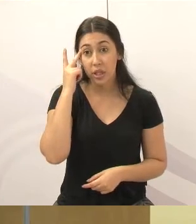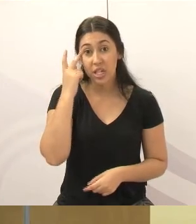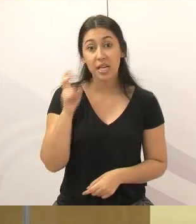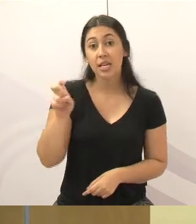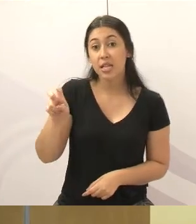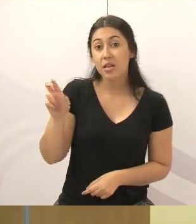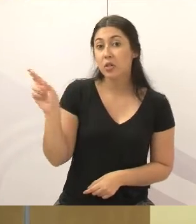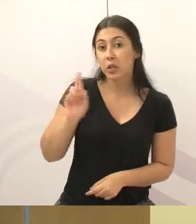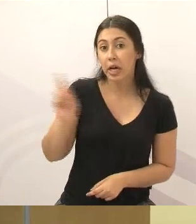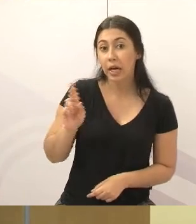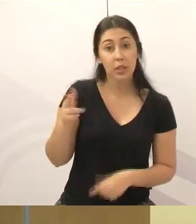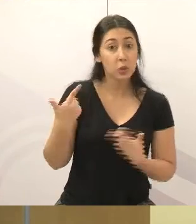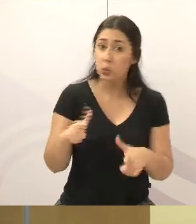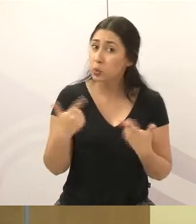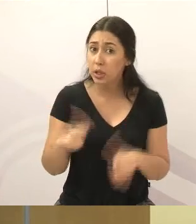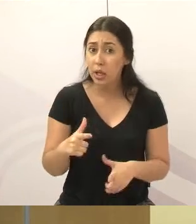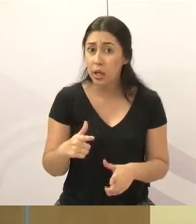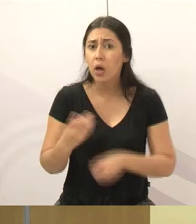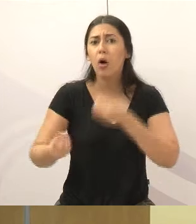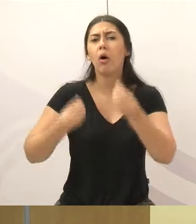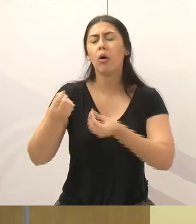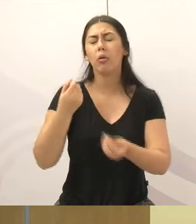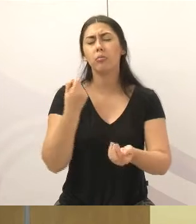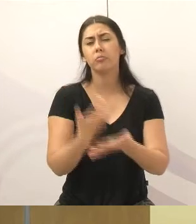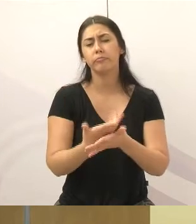R$5 para comprar uma máscara.